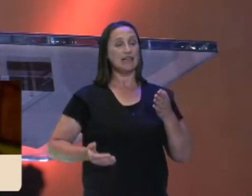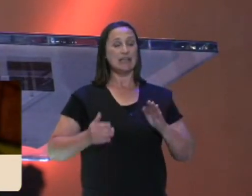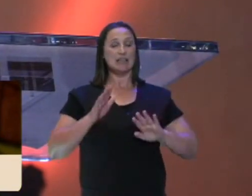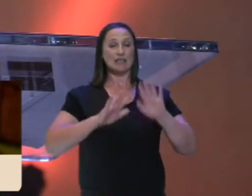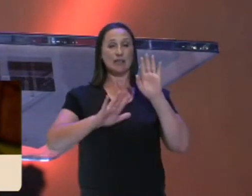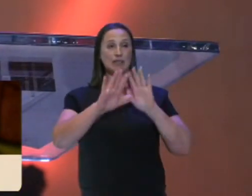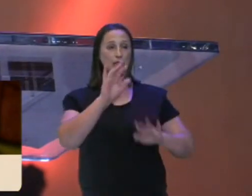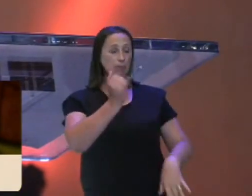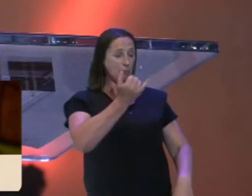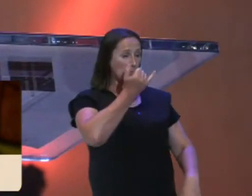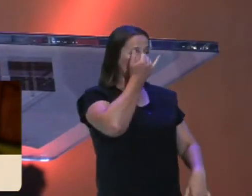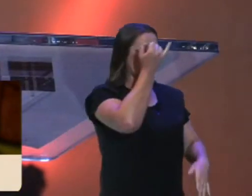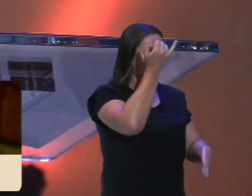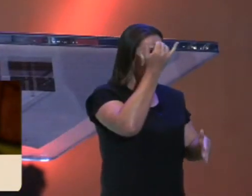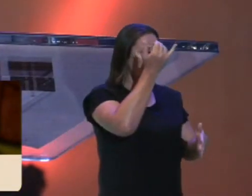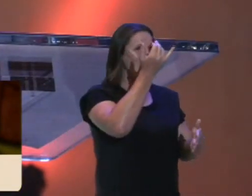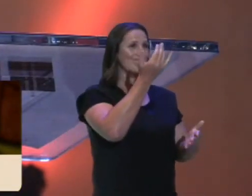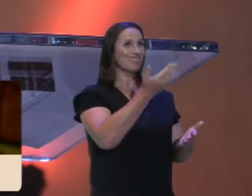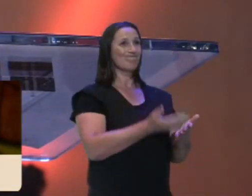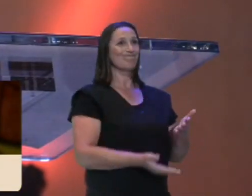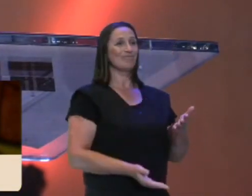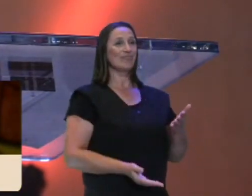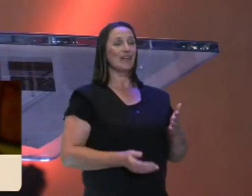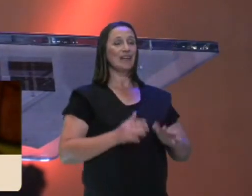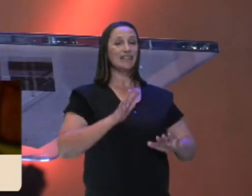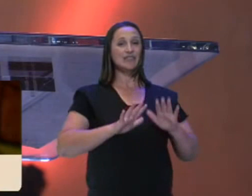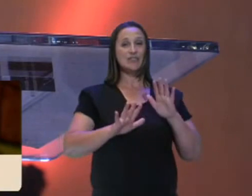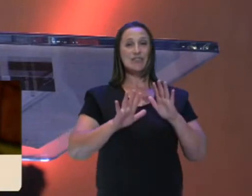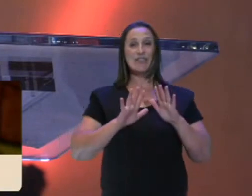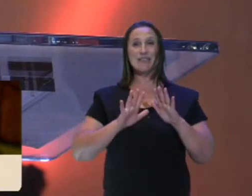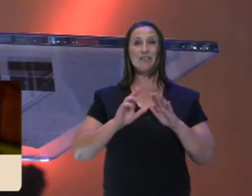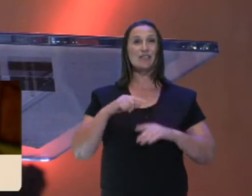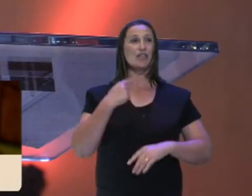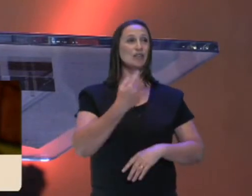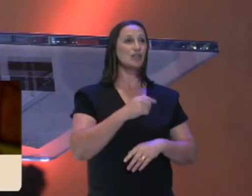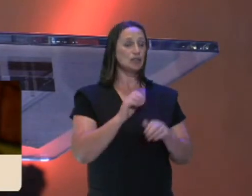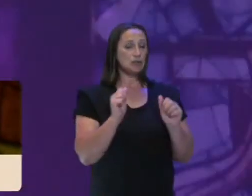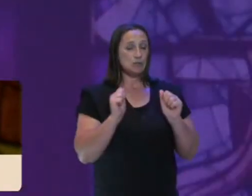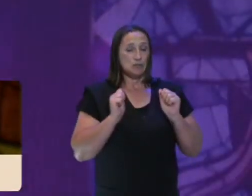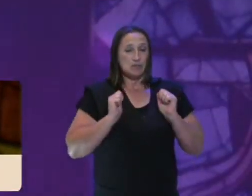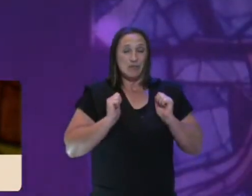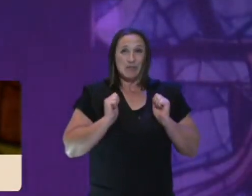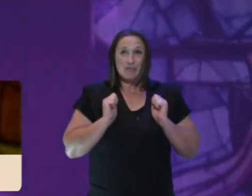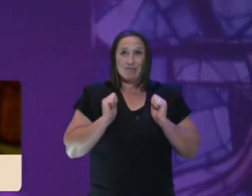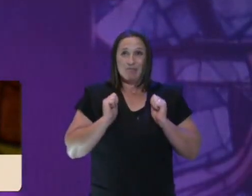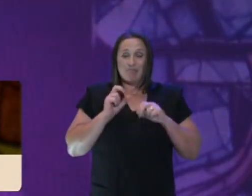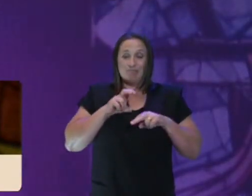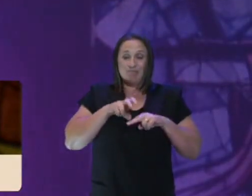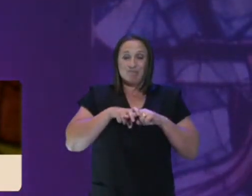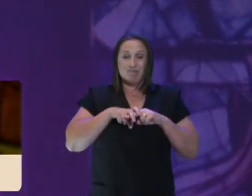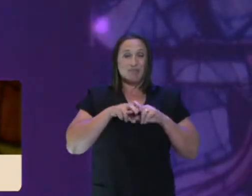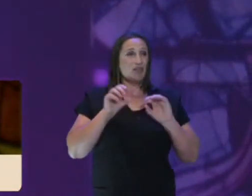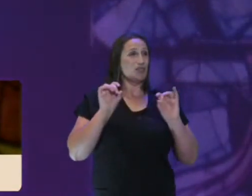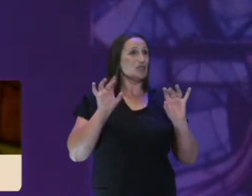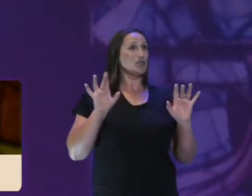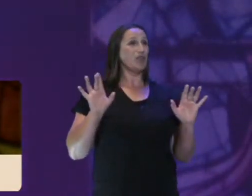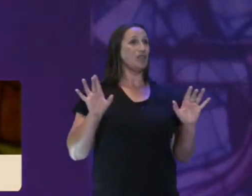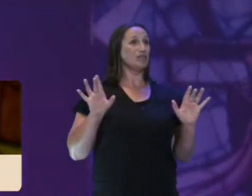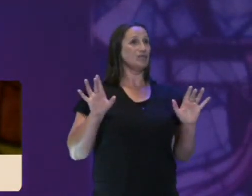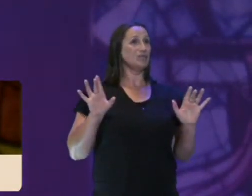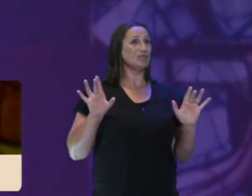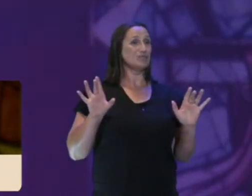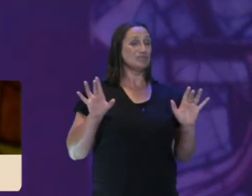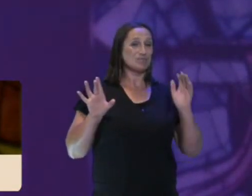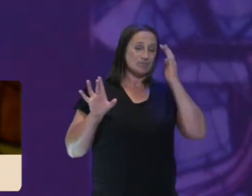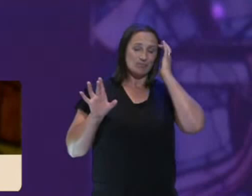vida, a gente às vezes fica no nosso ninho de cinzas. E apesar de a gente saber que